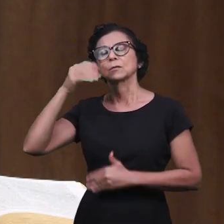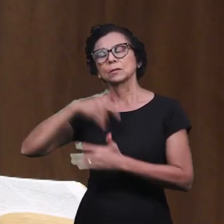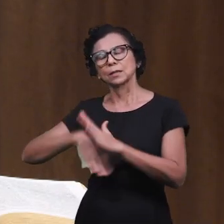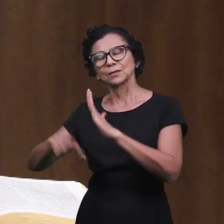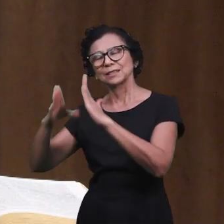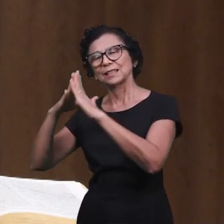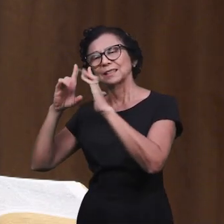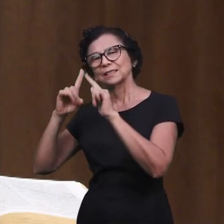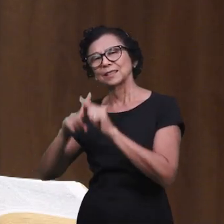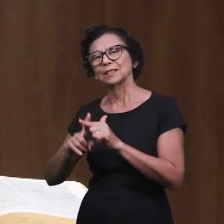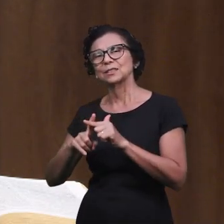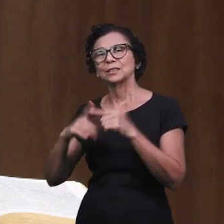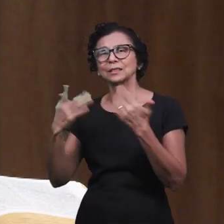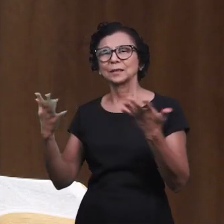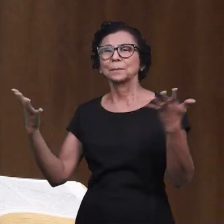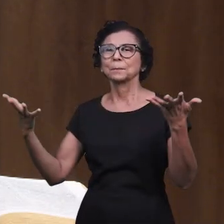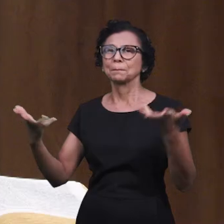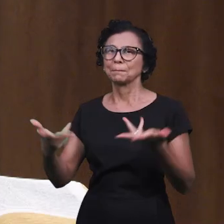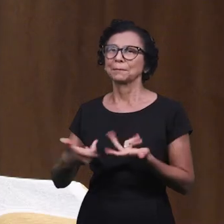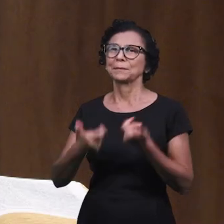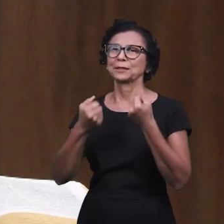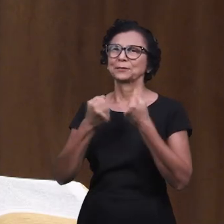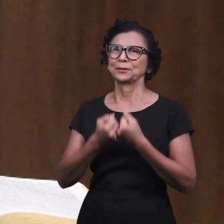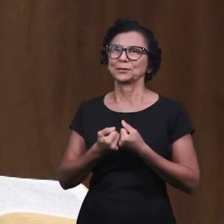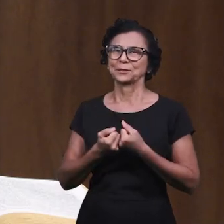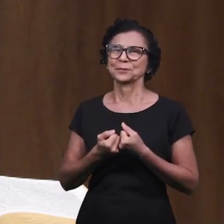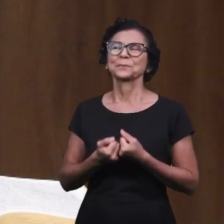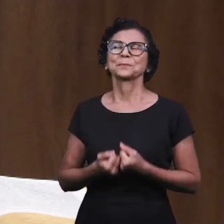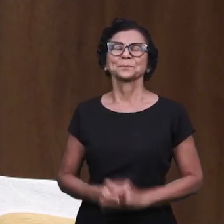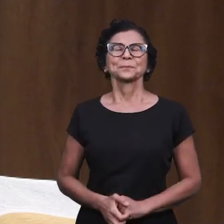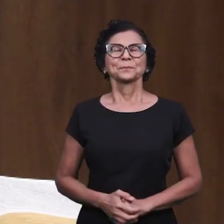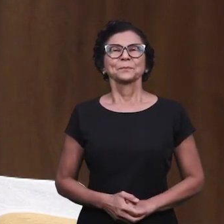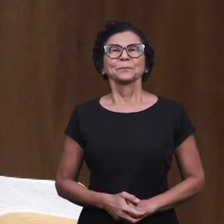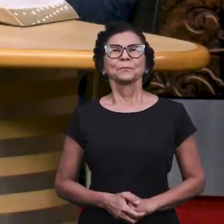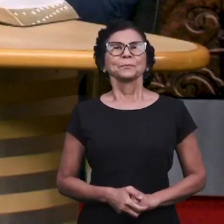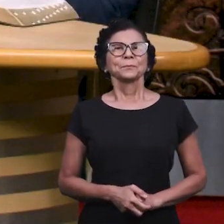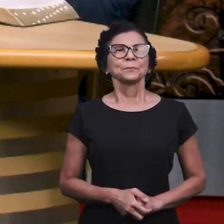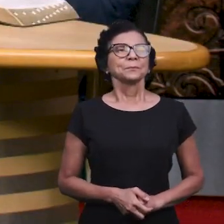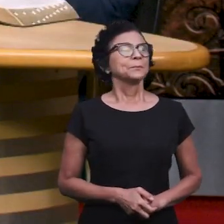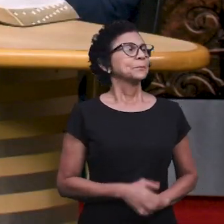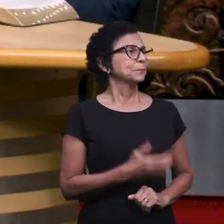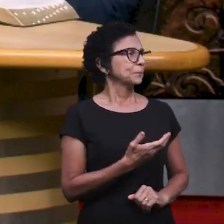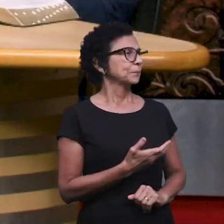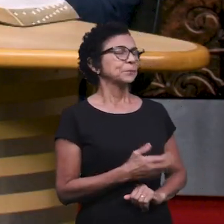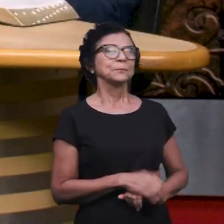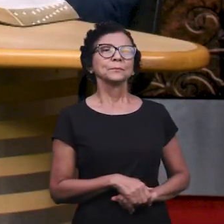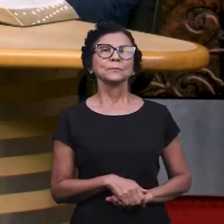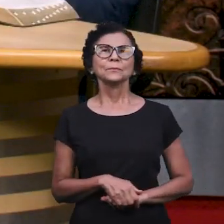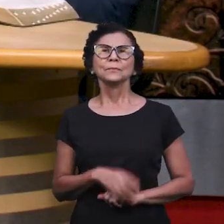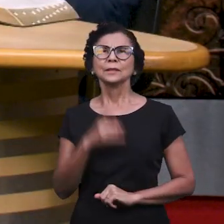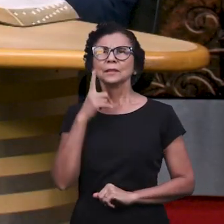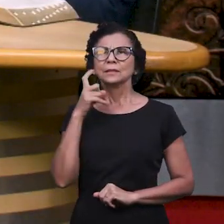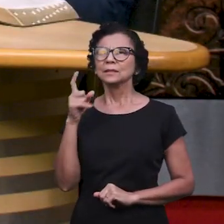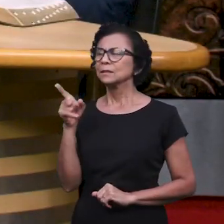muito maravilhoso na vida da igreja. Pois não, pastor. Interessante isso que o senhor disse, pastor Francisco,